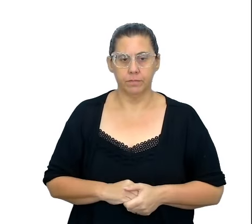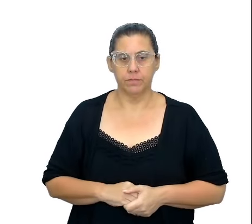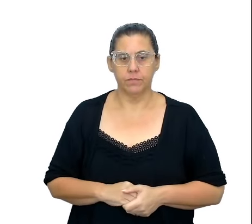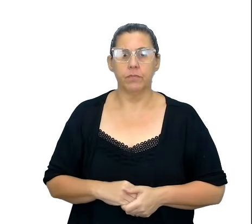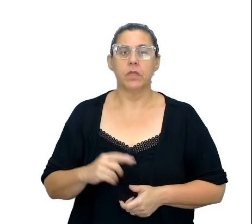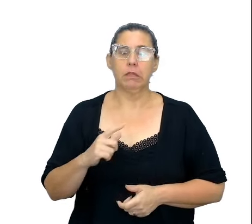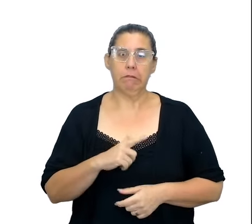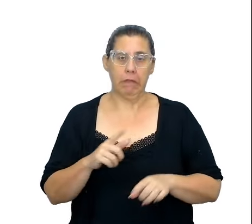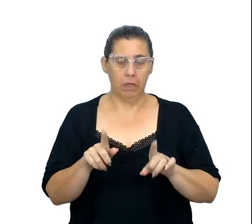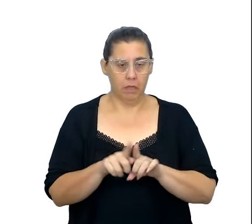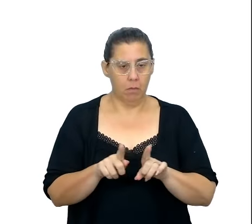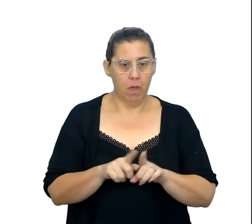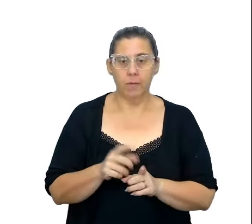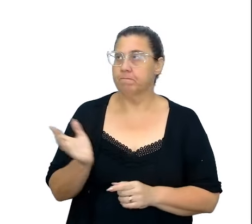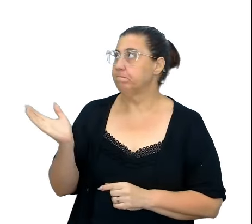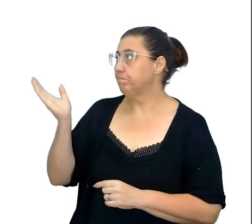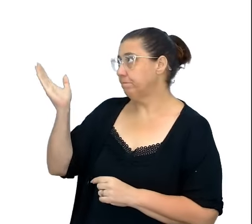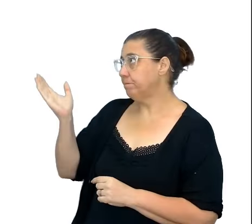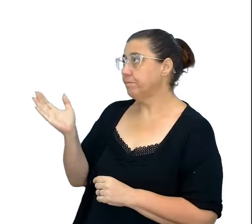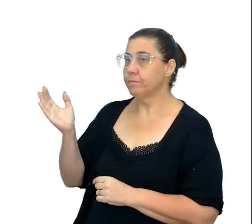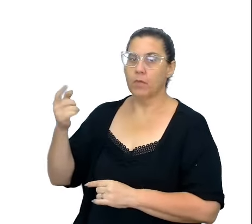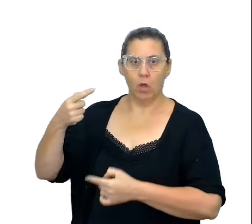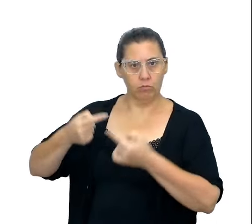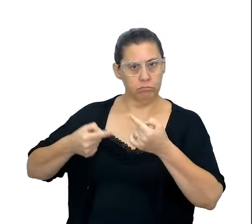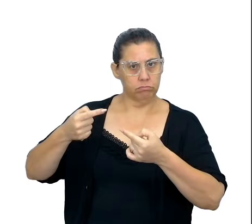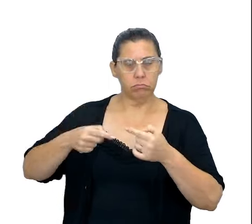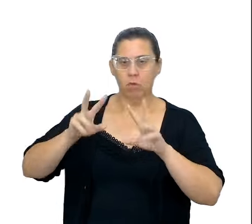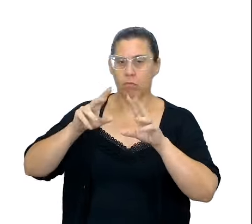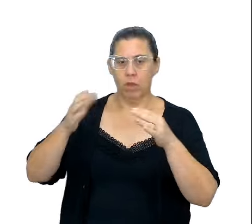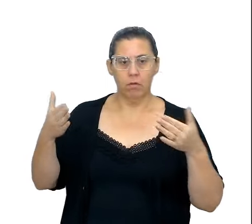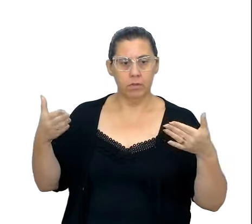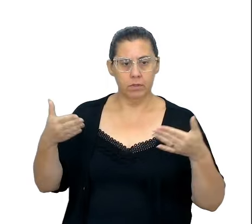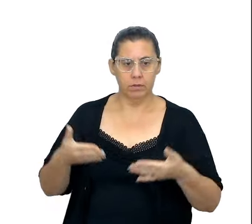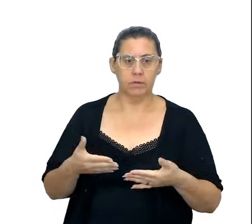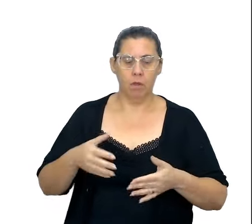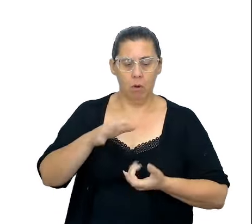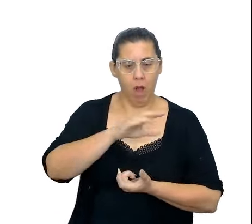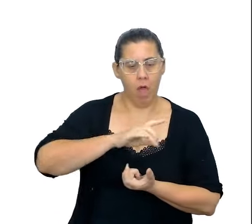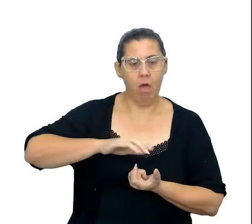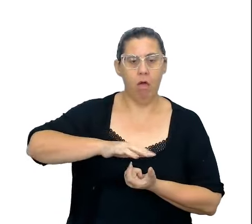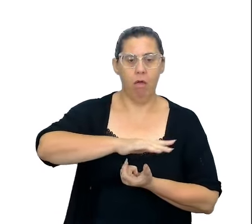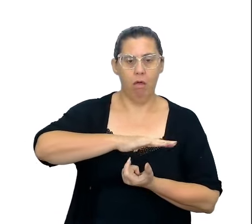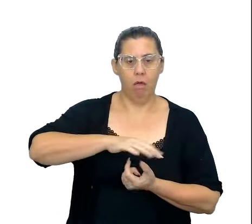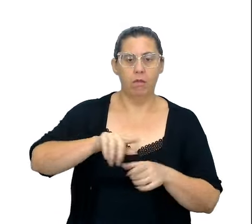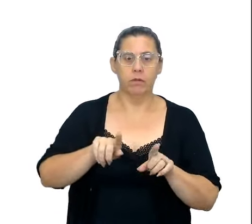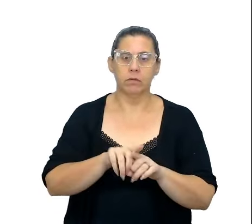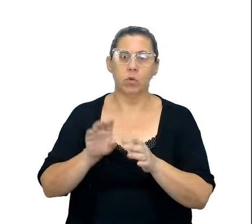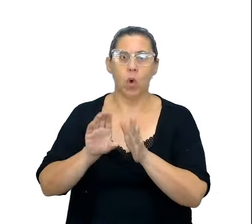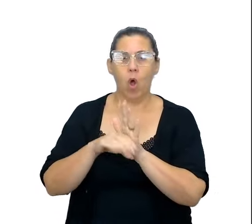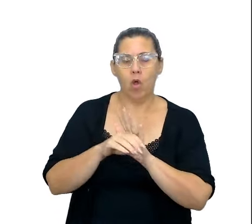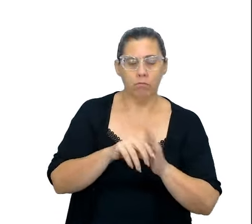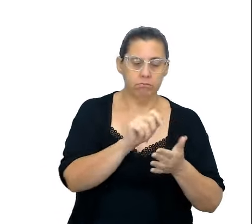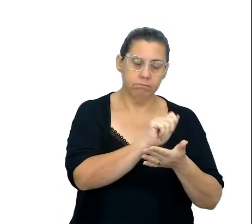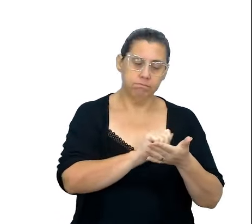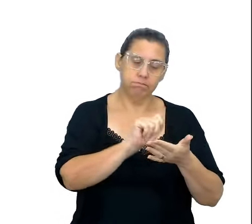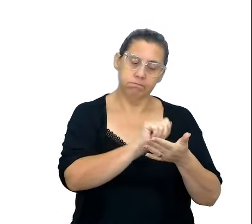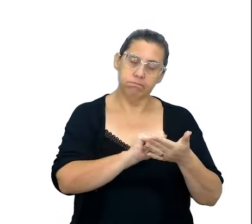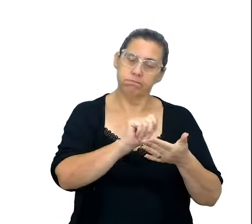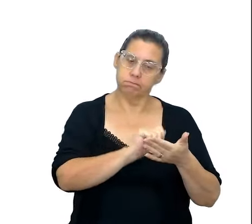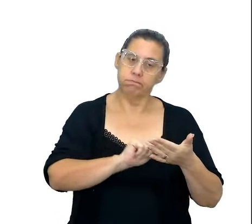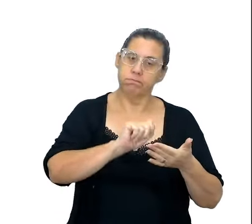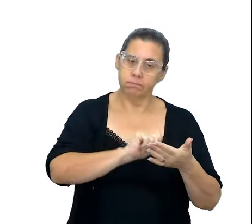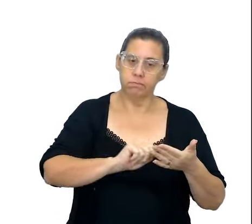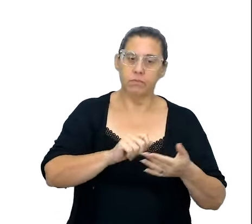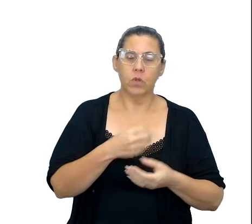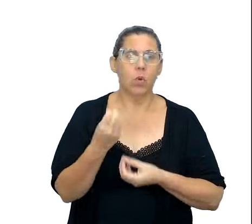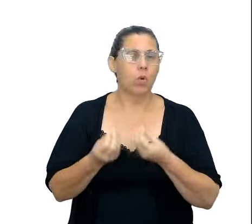gente tem, então, aqui, discutindo o tema central, né, que é o letramento, né, na concepção da escrita aí, para a sequência de atividades 2. O